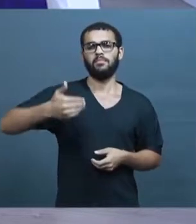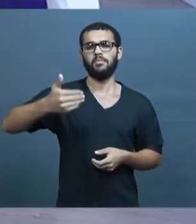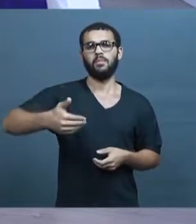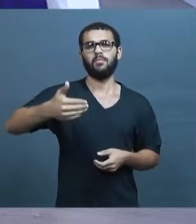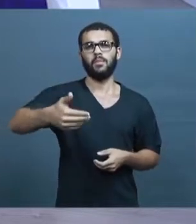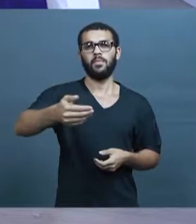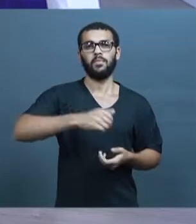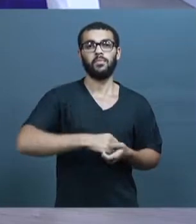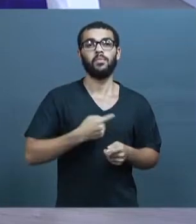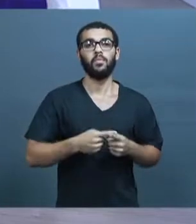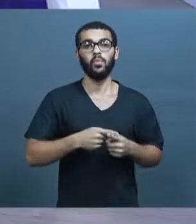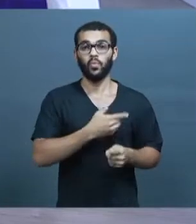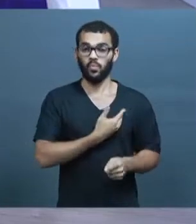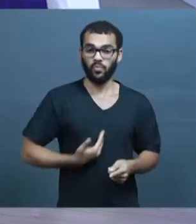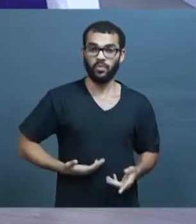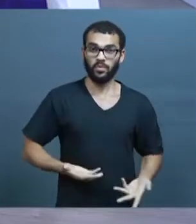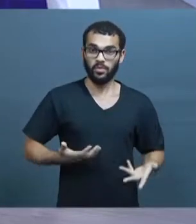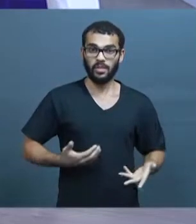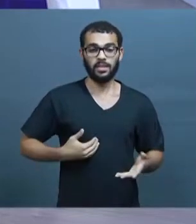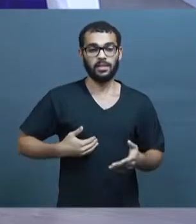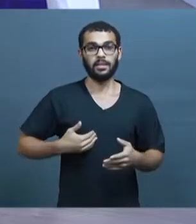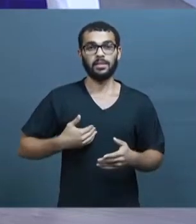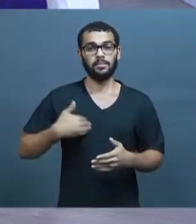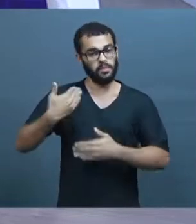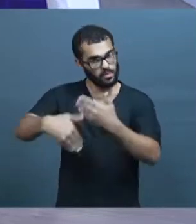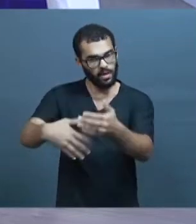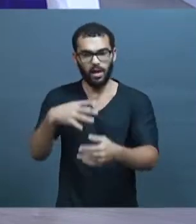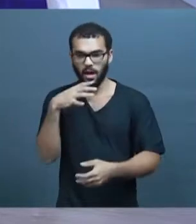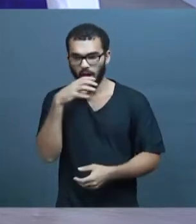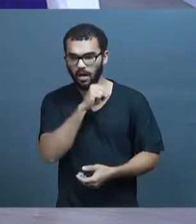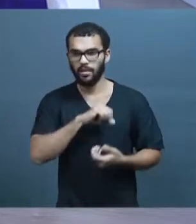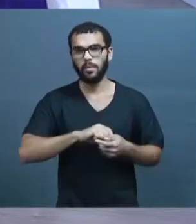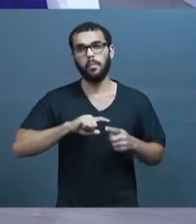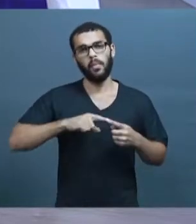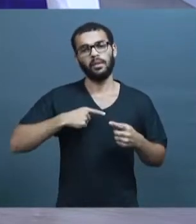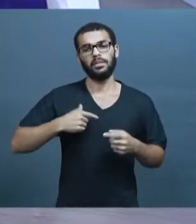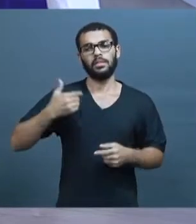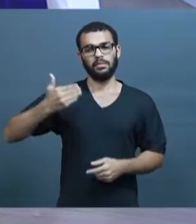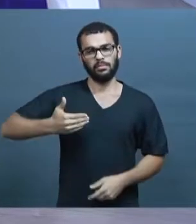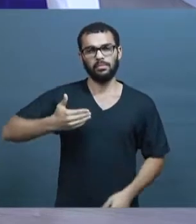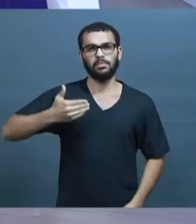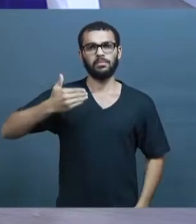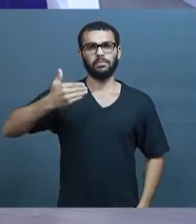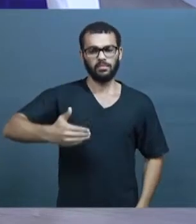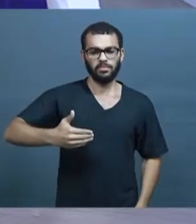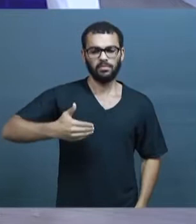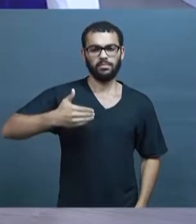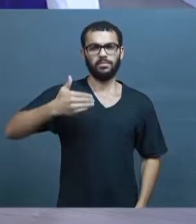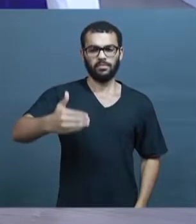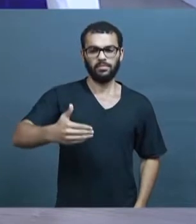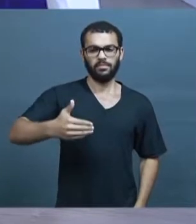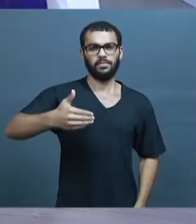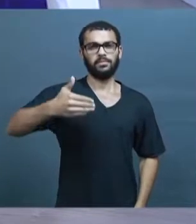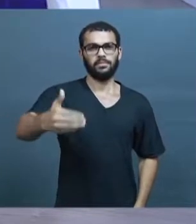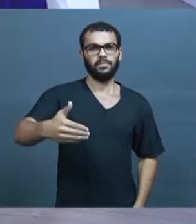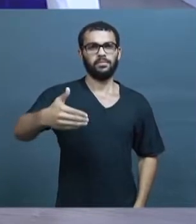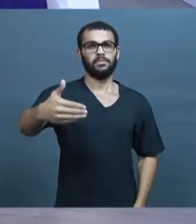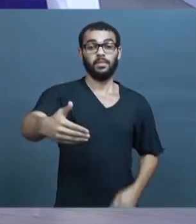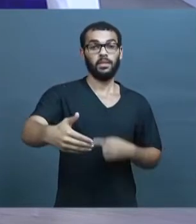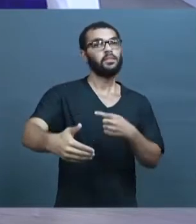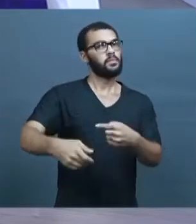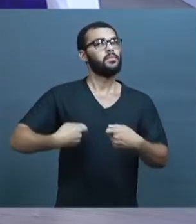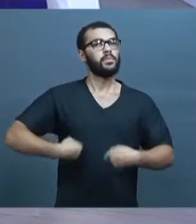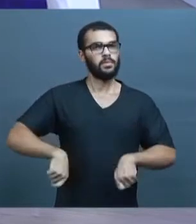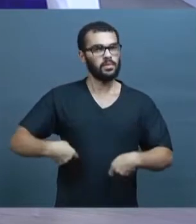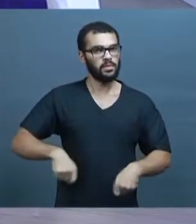essa reforma, ele já falou isso claramente. Mas sabemos que tem vários processos legais que precisam ser cumpridos.